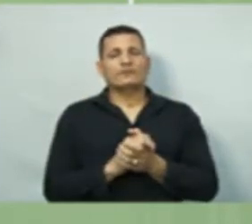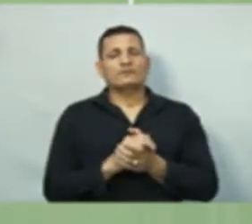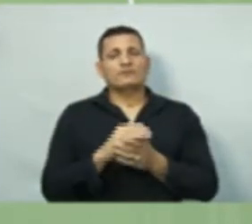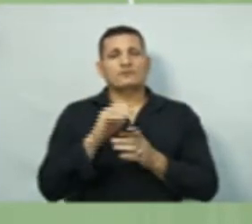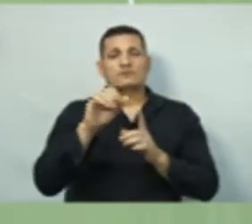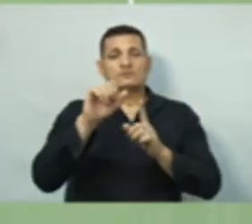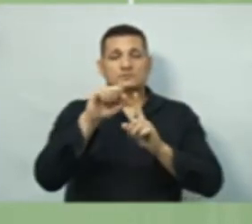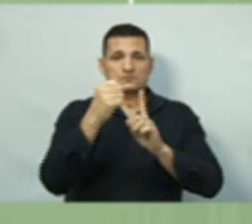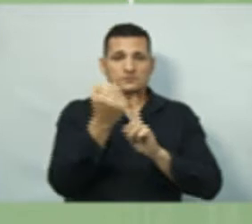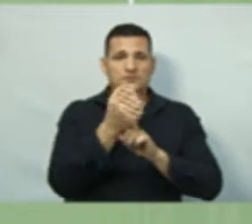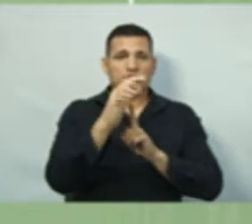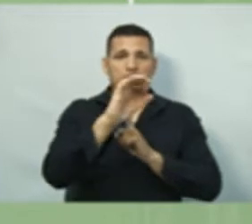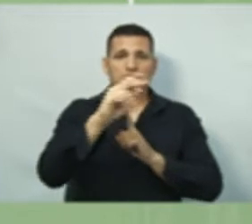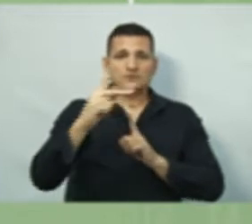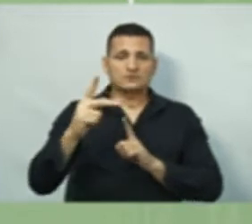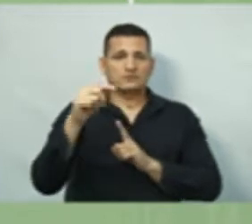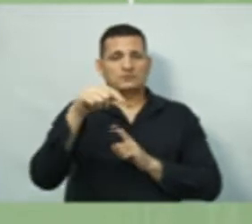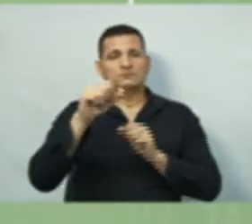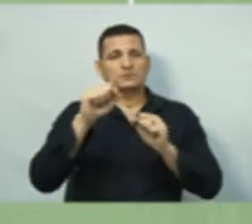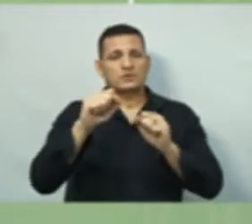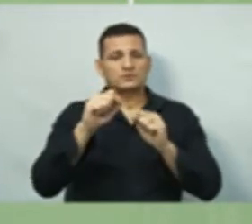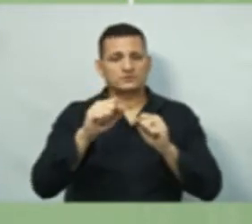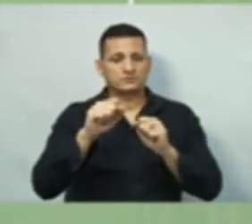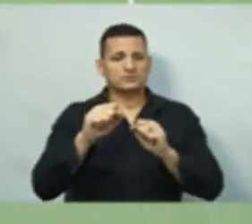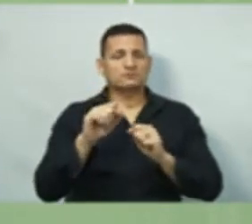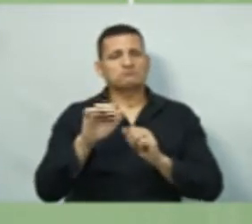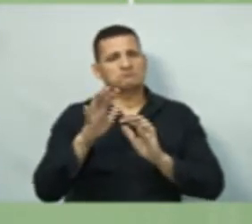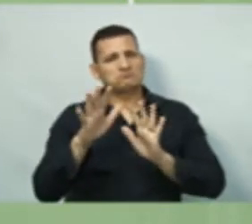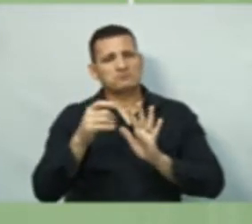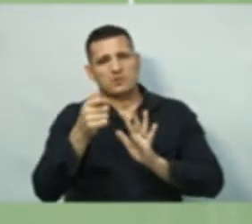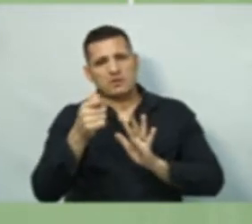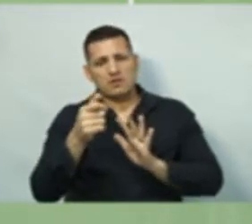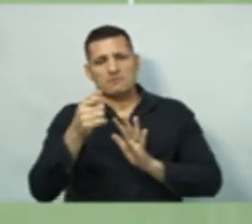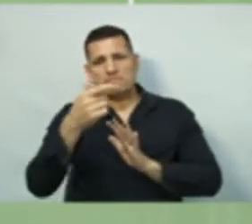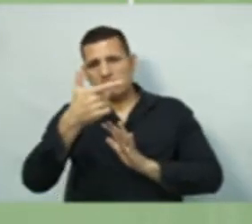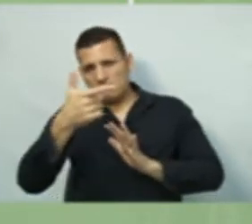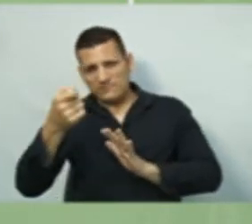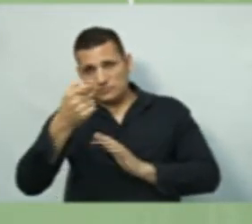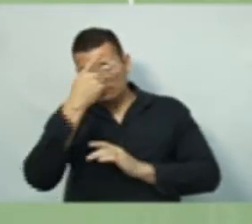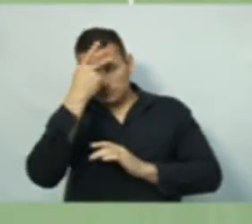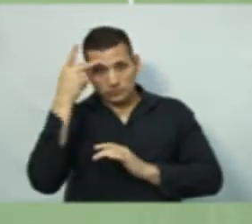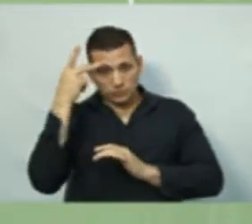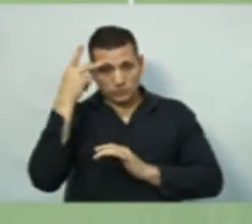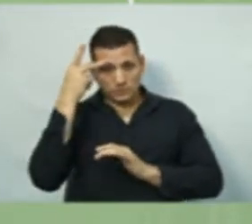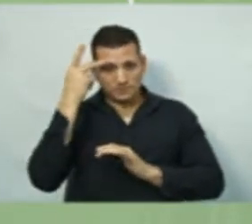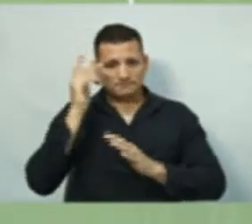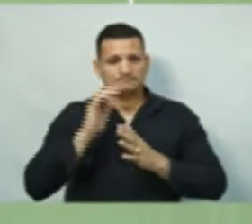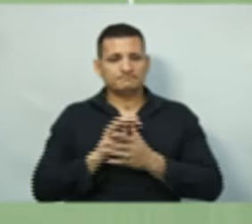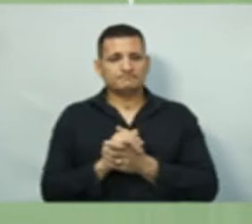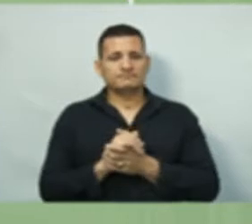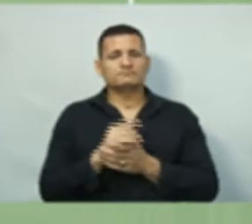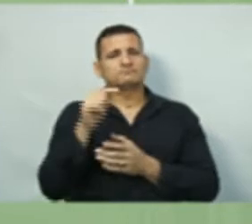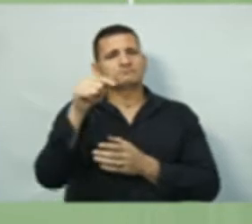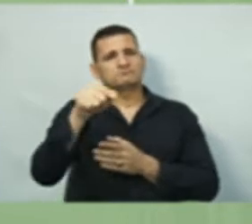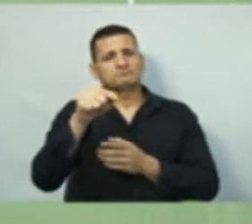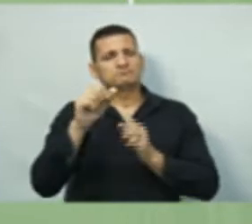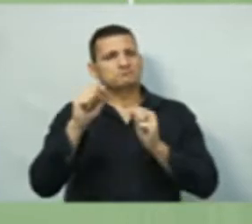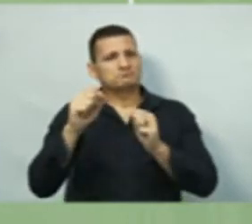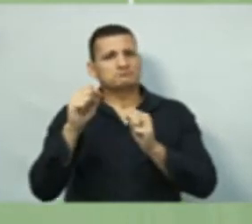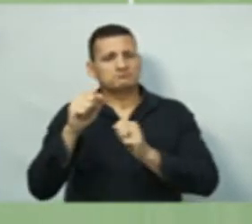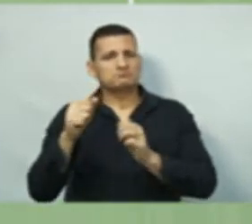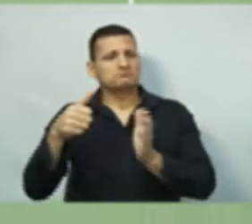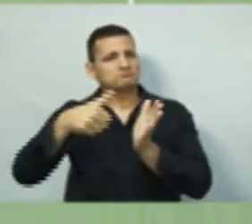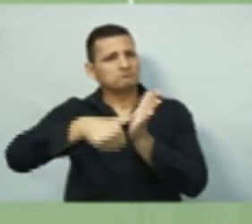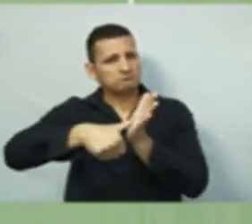singulares, as constituídas pelo número mínimo de 20 pessoas físicas, sendo excepcionalmente permitida a admissão de